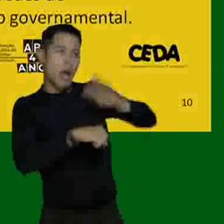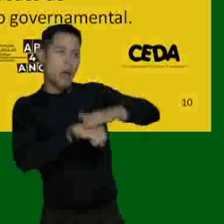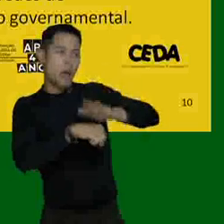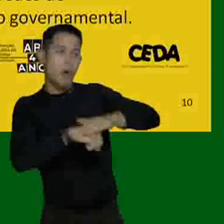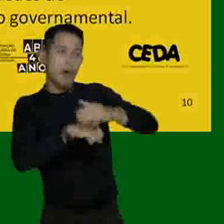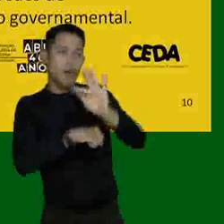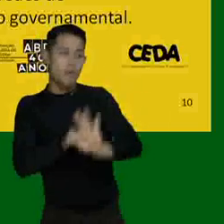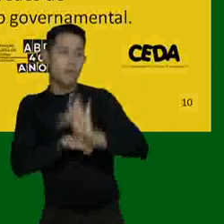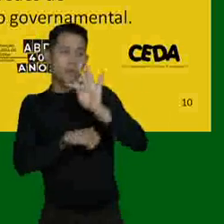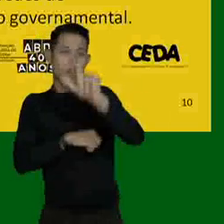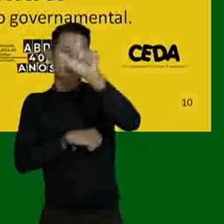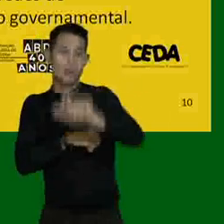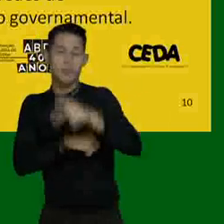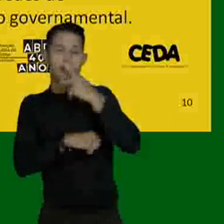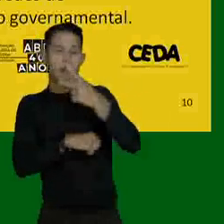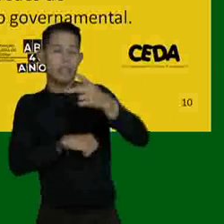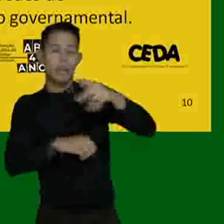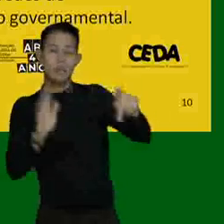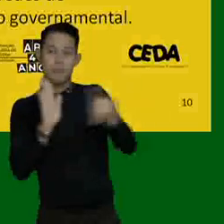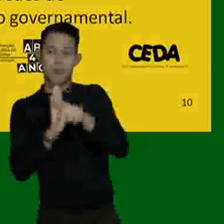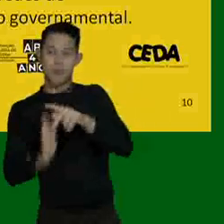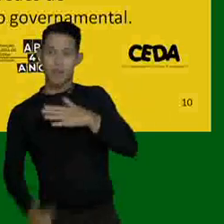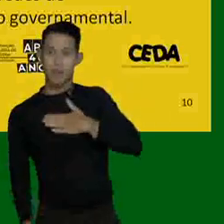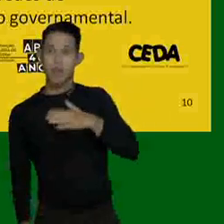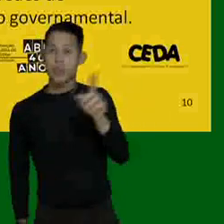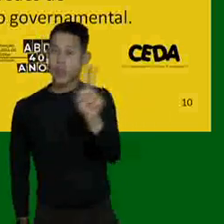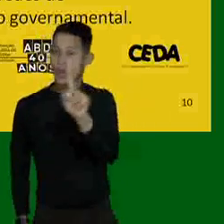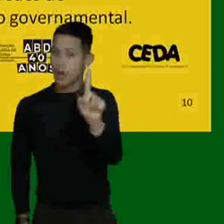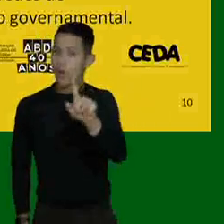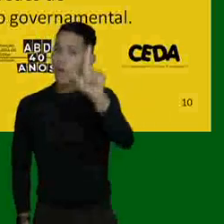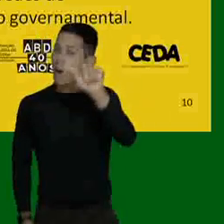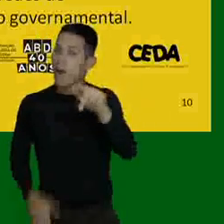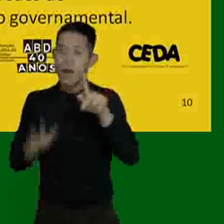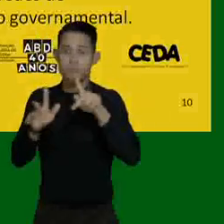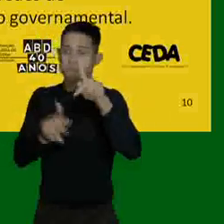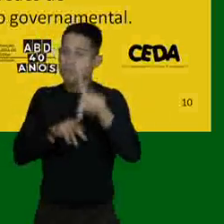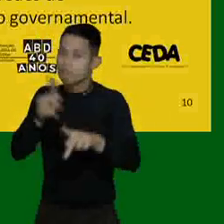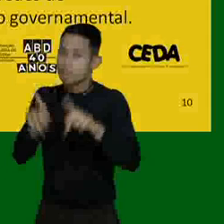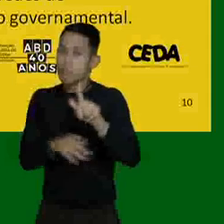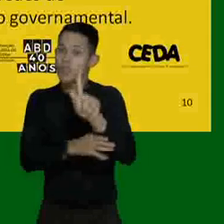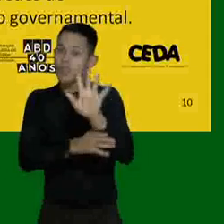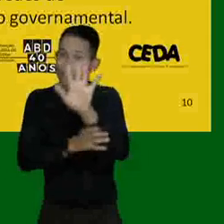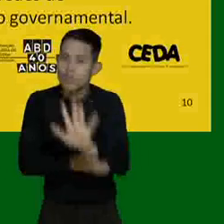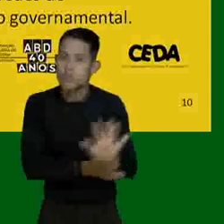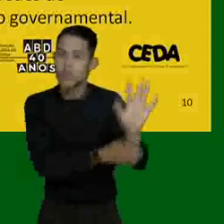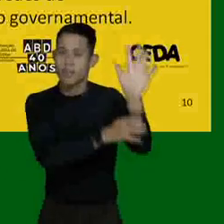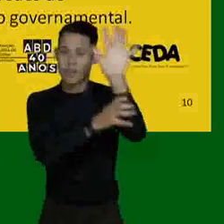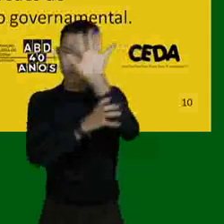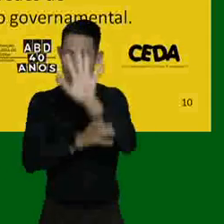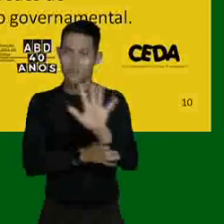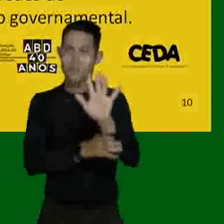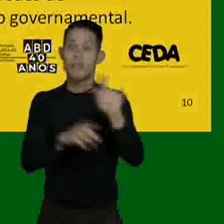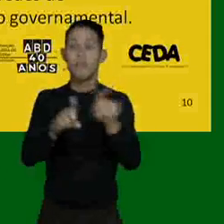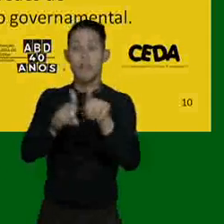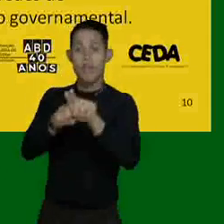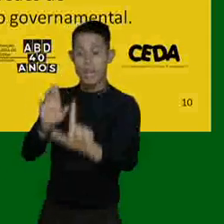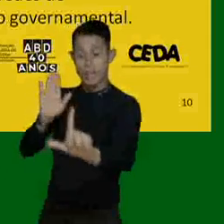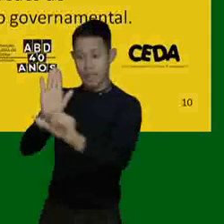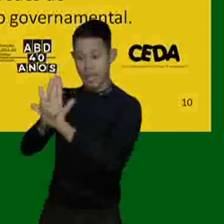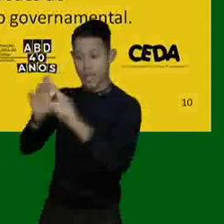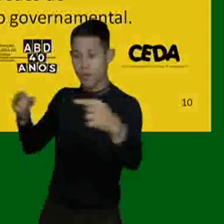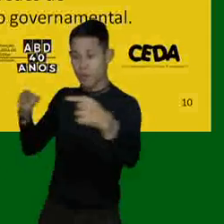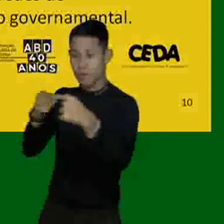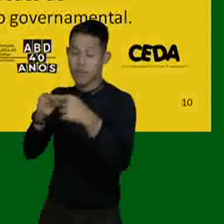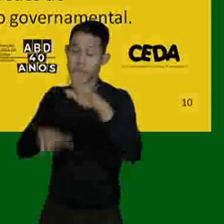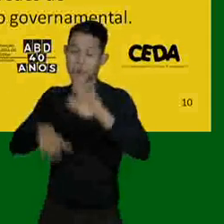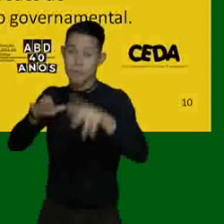Nós pensamos na população e nós mesmos e a gente vê que as leis andam muito bem quando a gente encontra alguém que tem um parente que